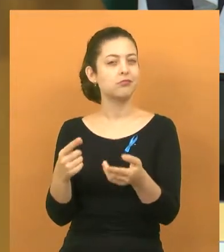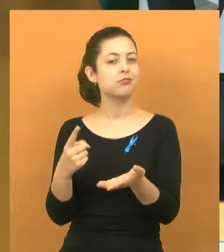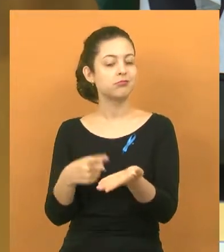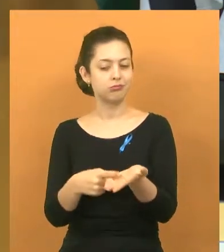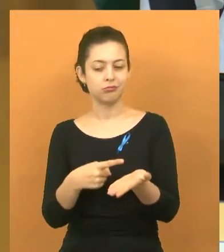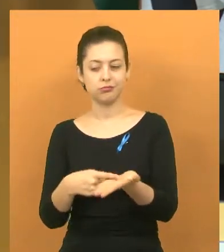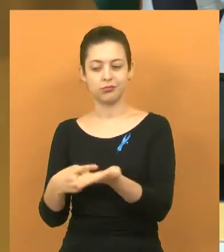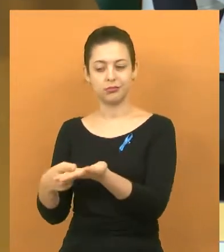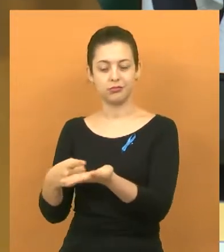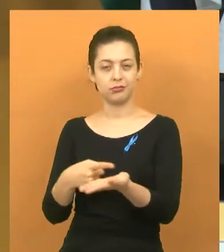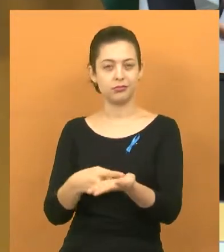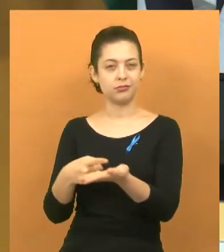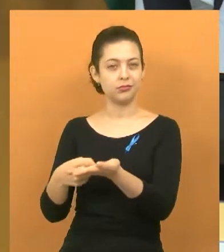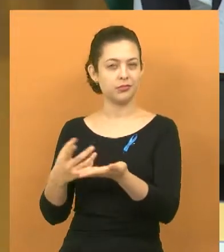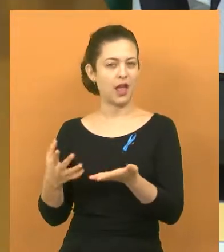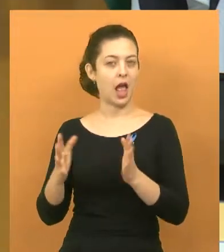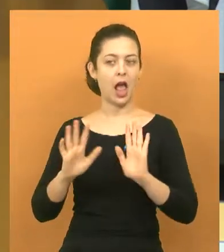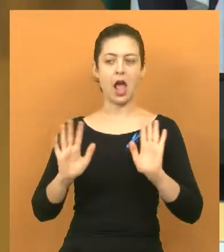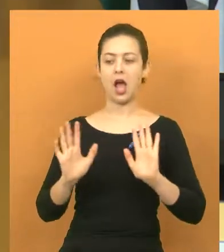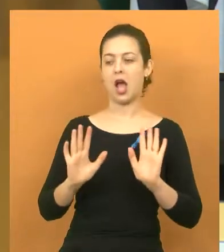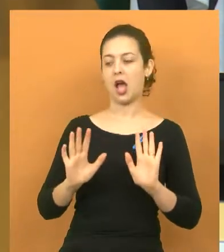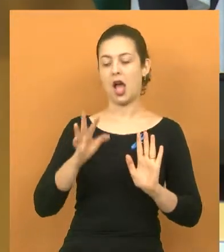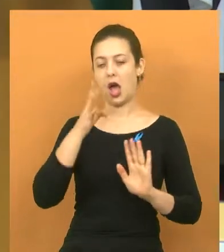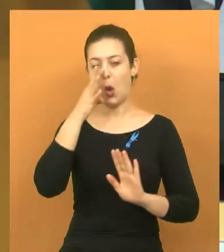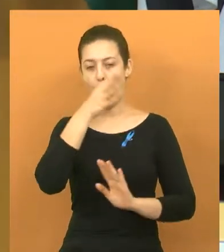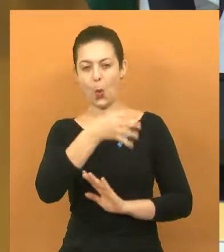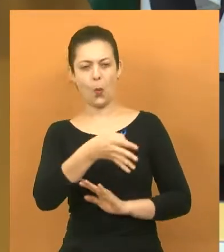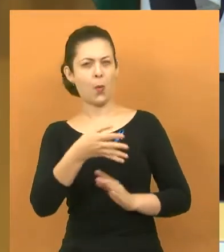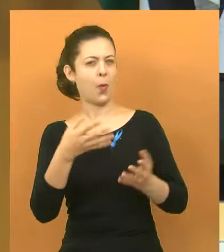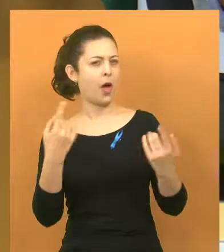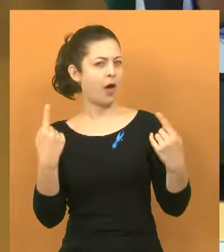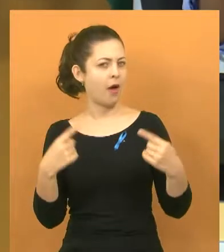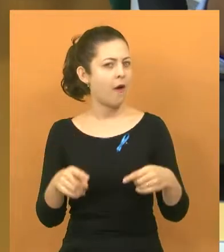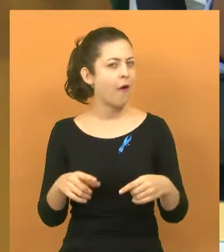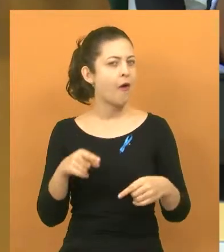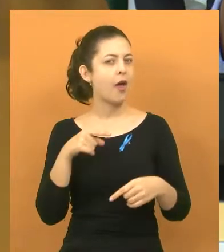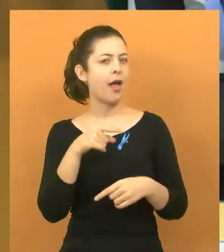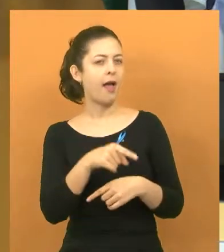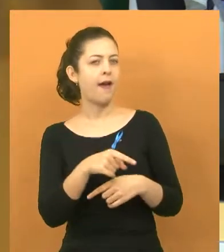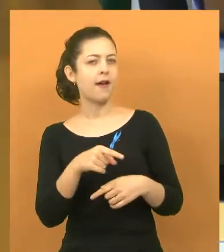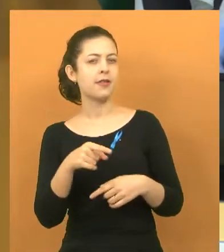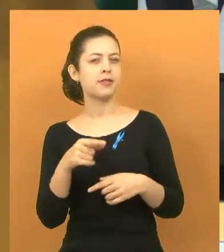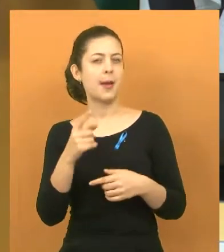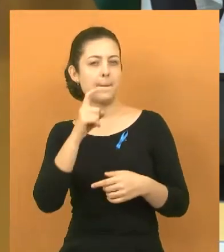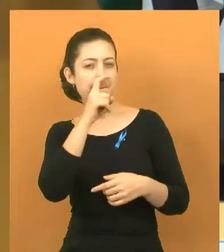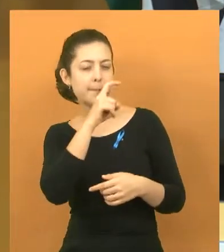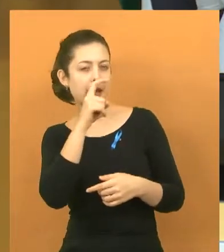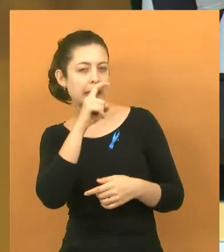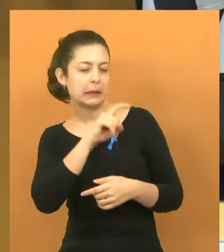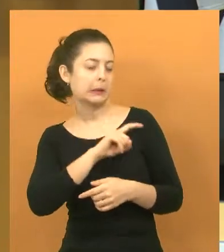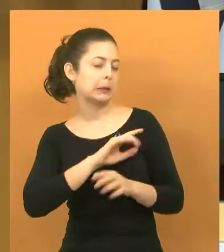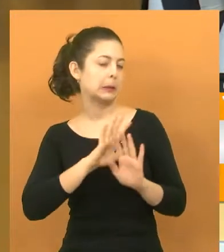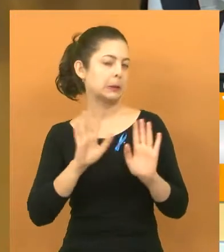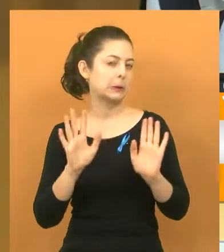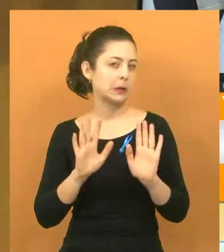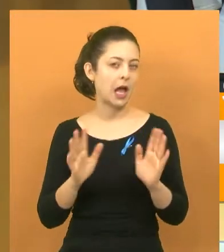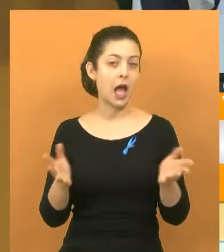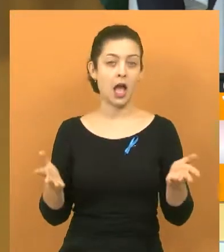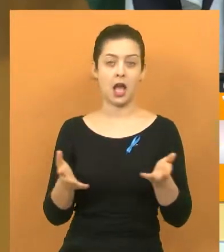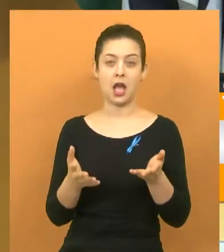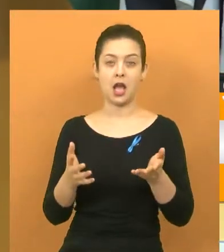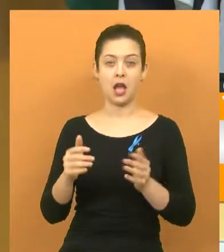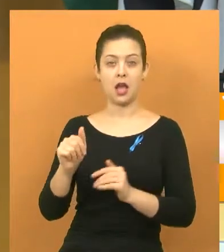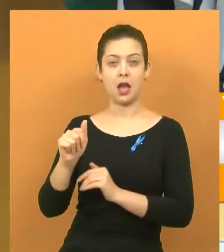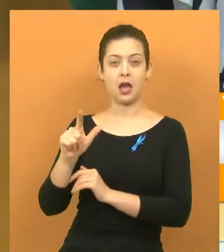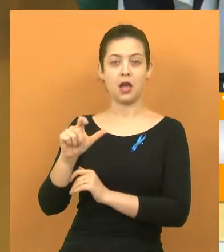Fizeram acordo sim. E aí o senhor Geraldo Alckmin acusou eles, dizendo que eles estavam sendo levianos e coisa parecida. Hoje a Alstom,